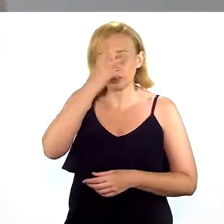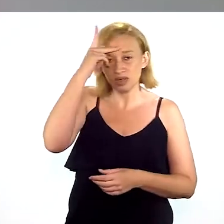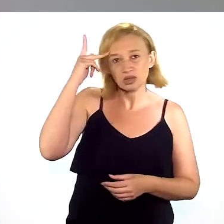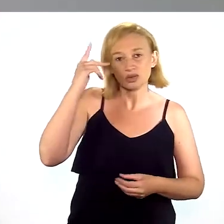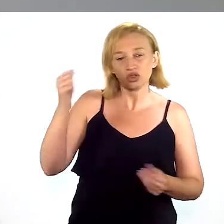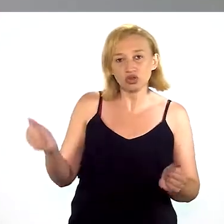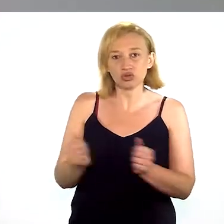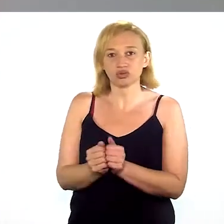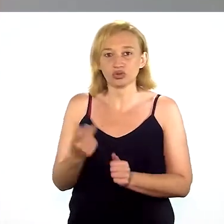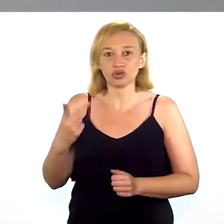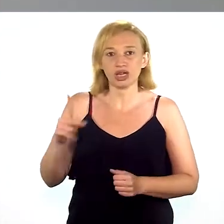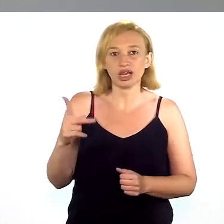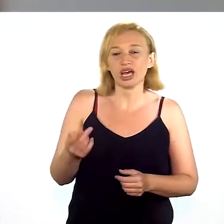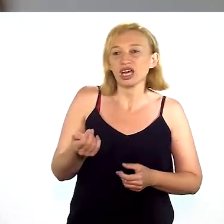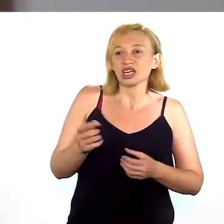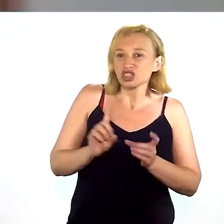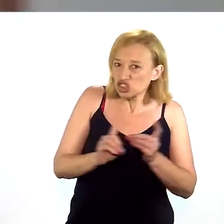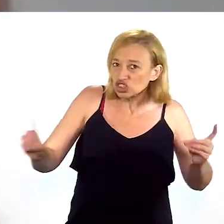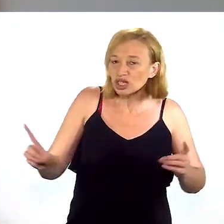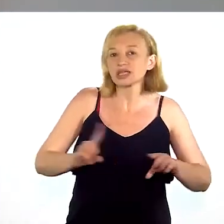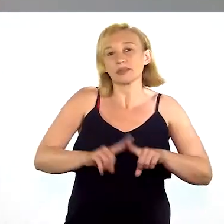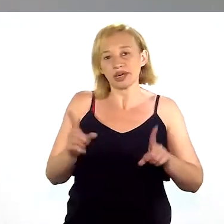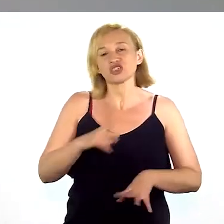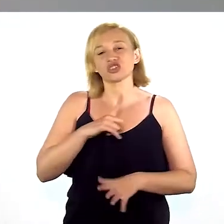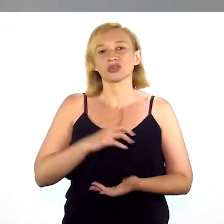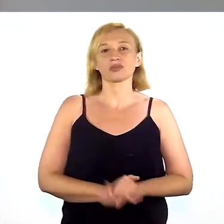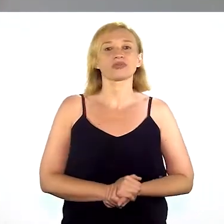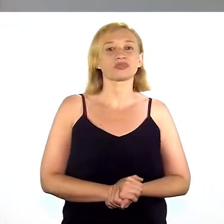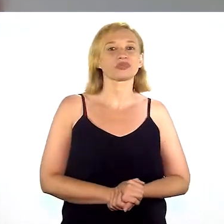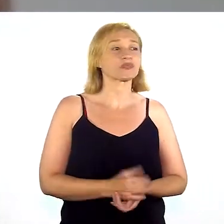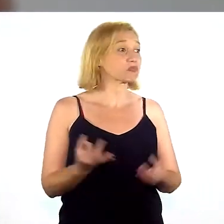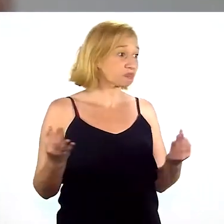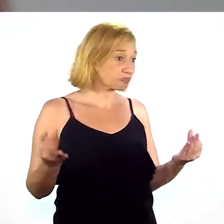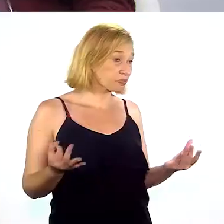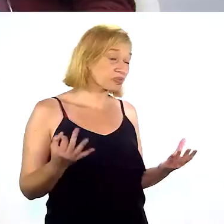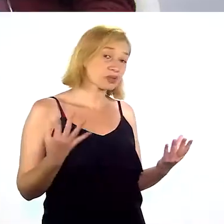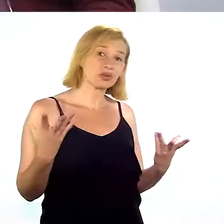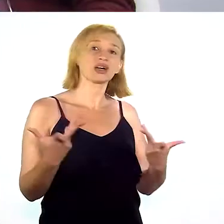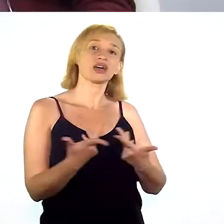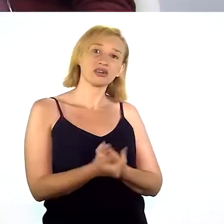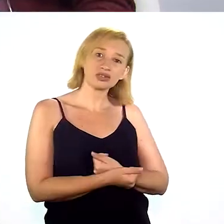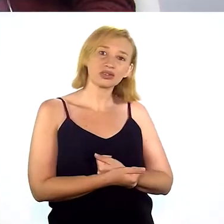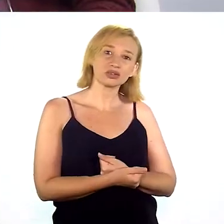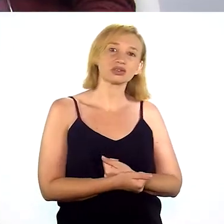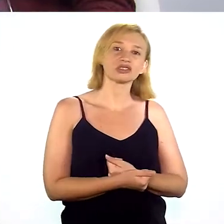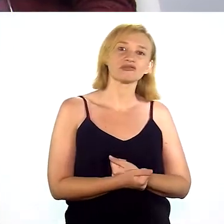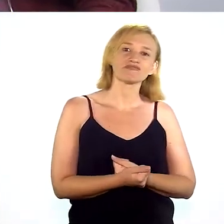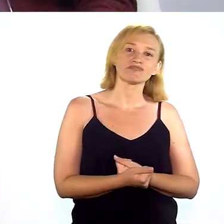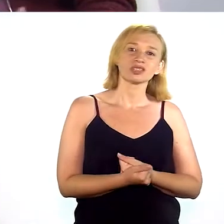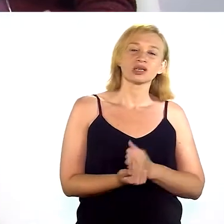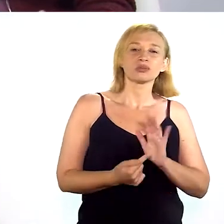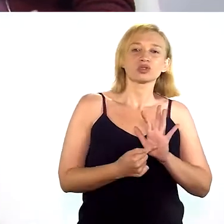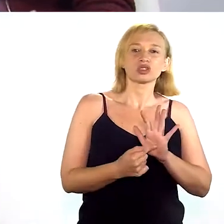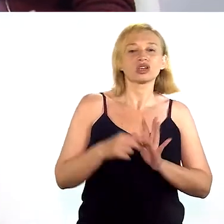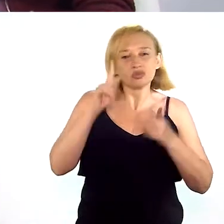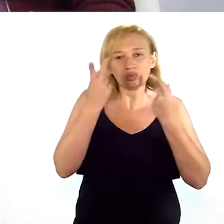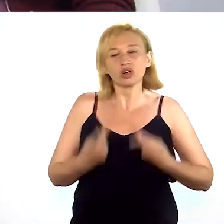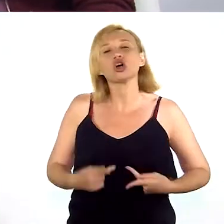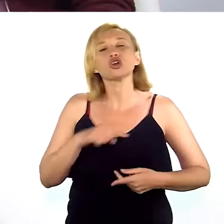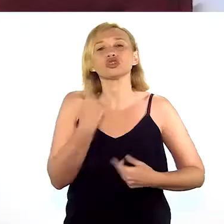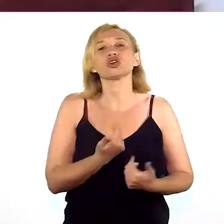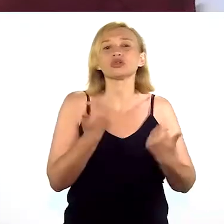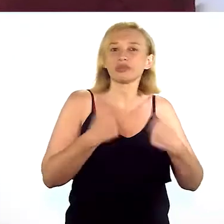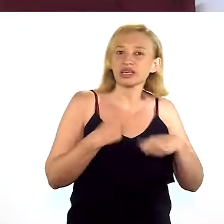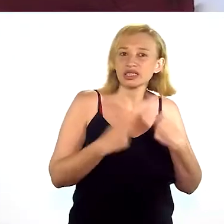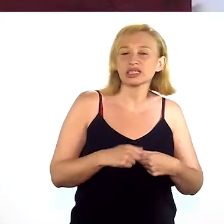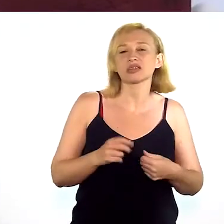ela tinha pessoas ao redor dela. Um pouco distantes, mas tinha. Não, isso é essencial e é da identificação